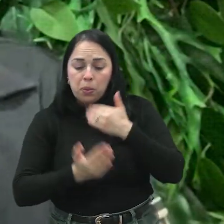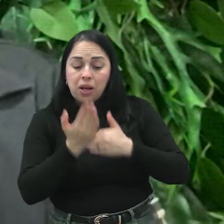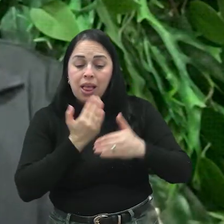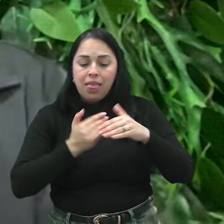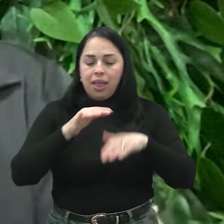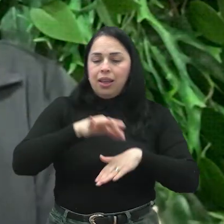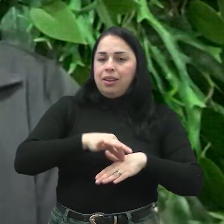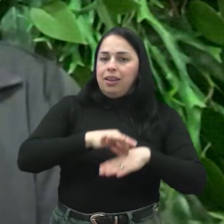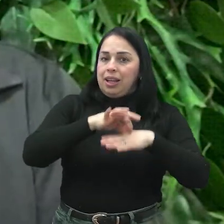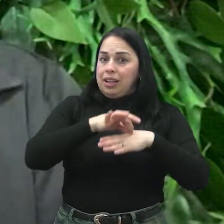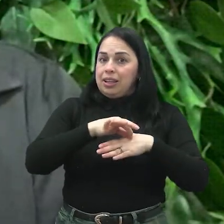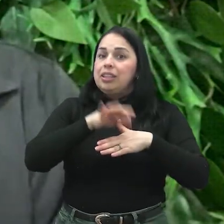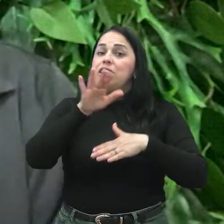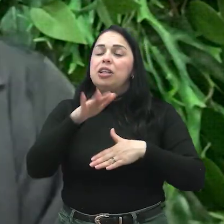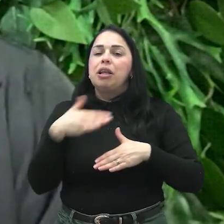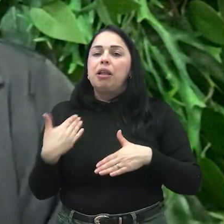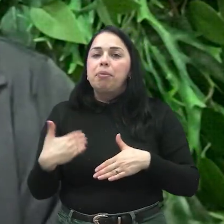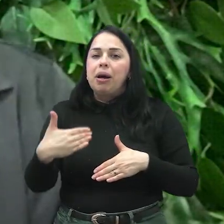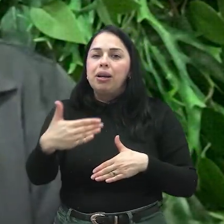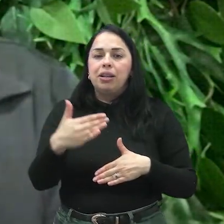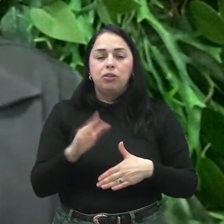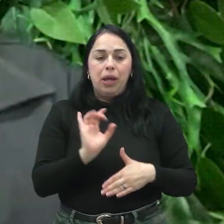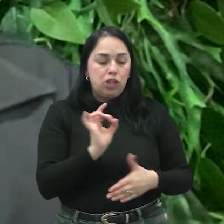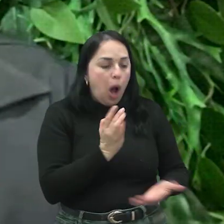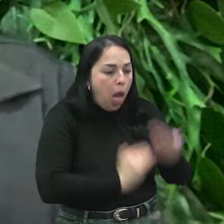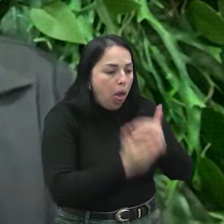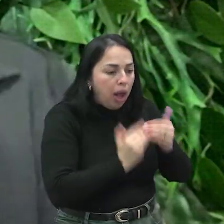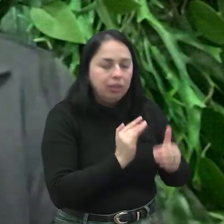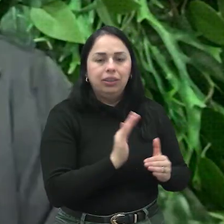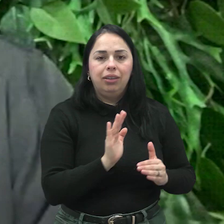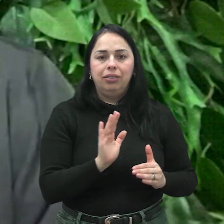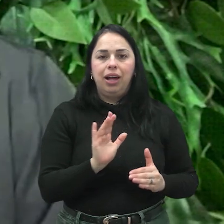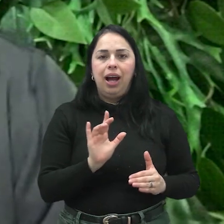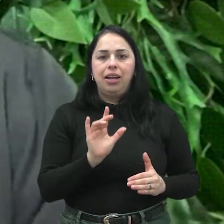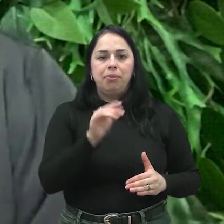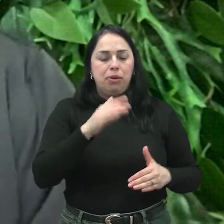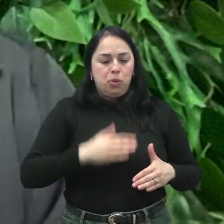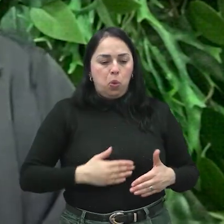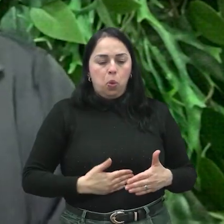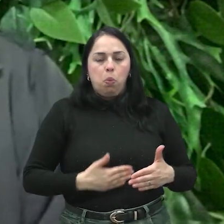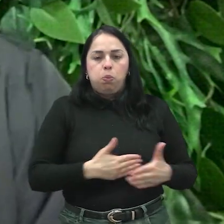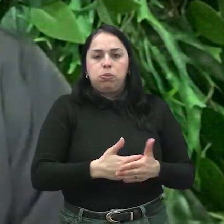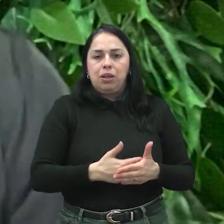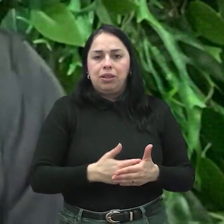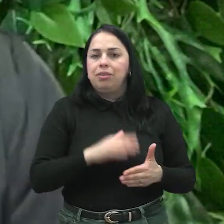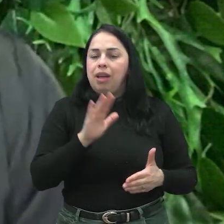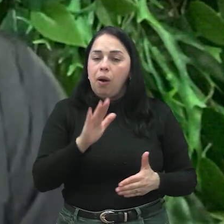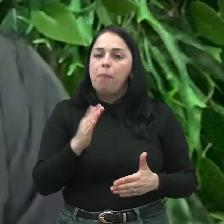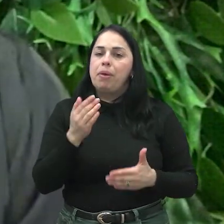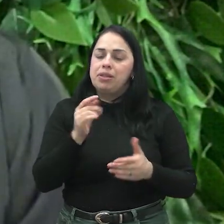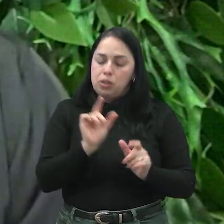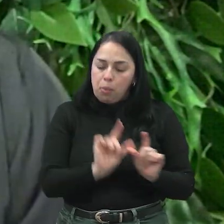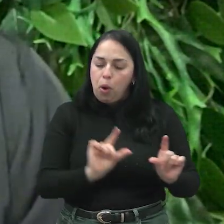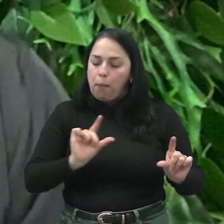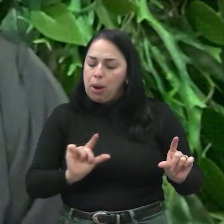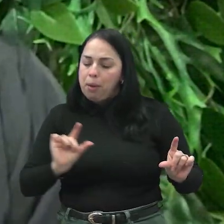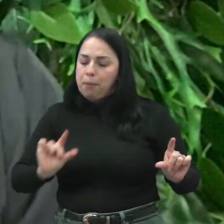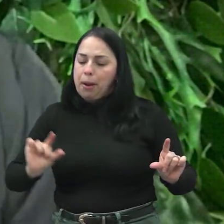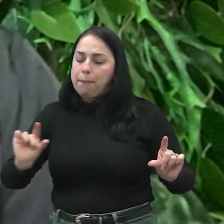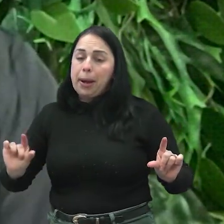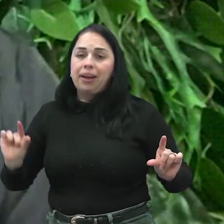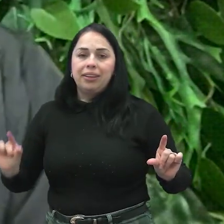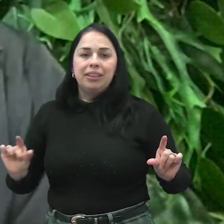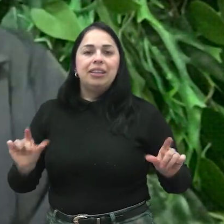está comendo ao longo do dia. Não adianta eu comer de uma vez só, porque eu não tenho estoque de proteína, eu sou feito por